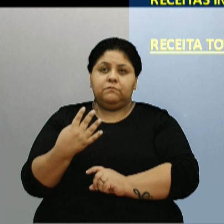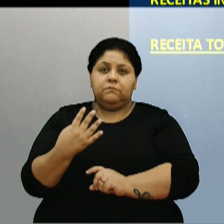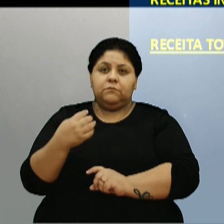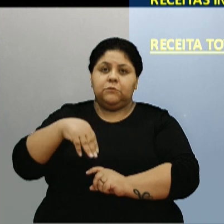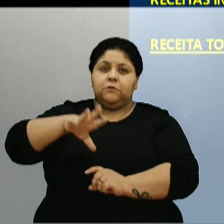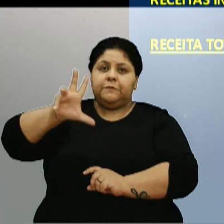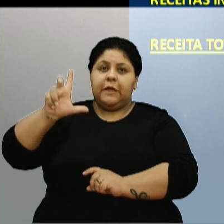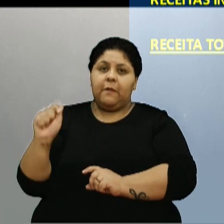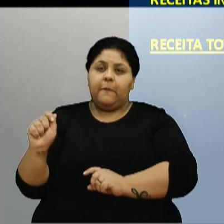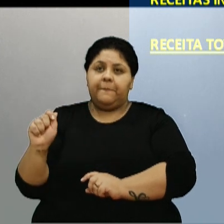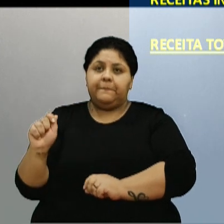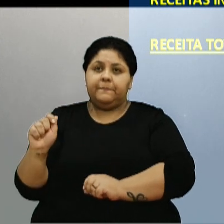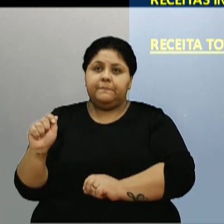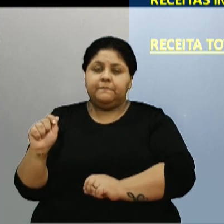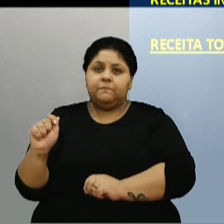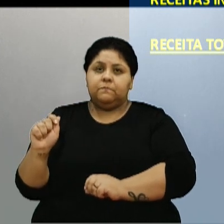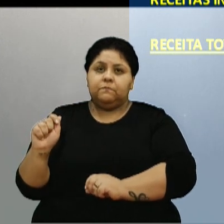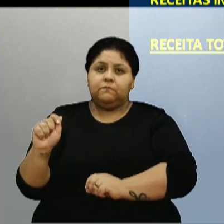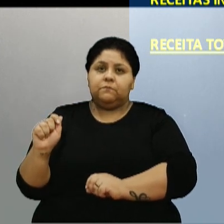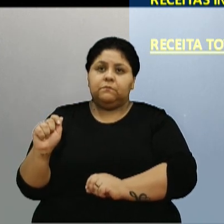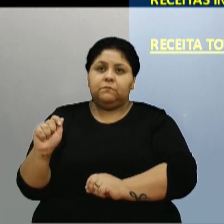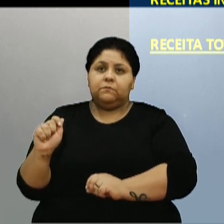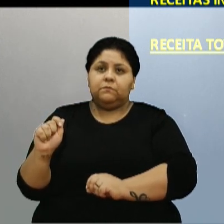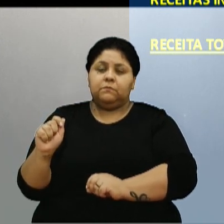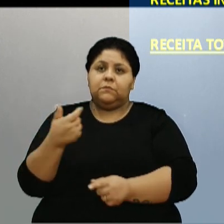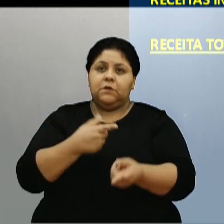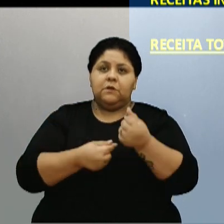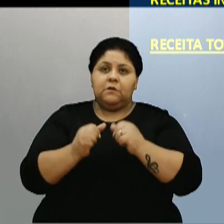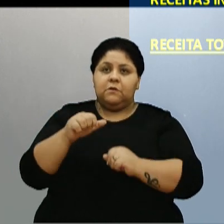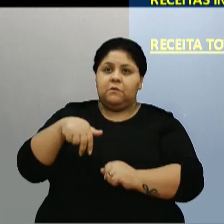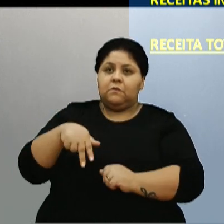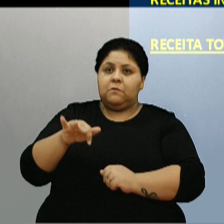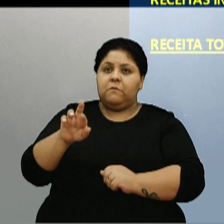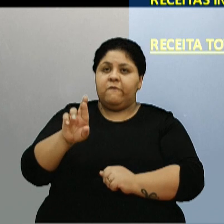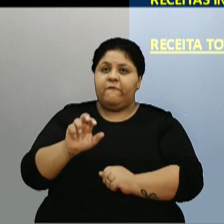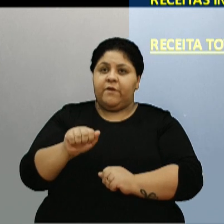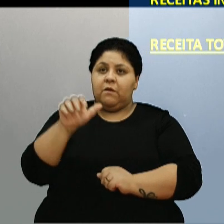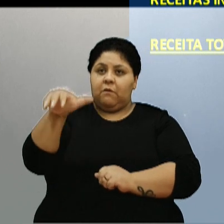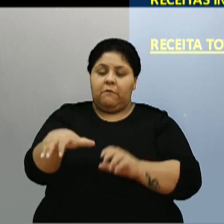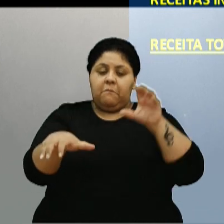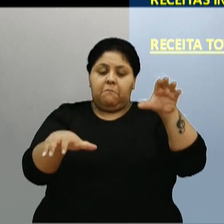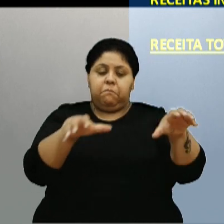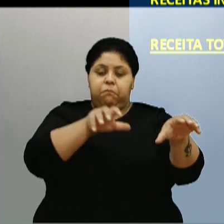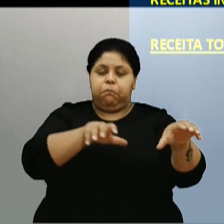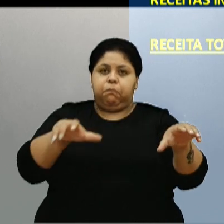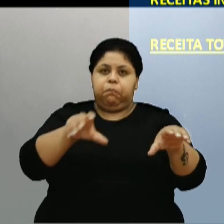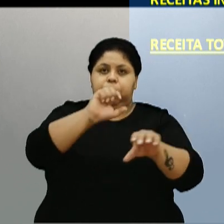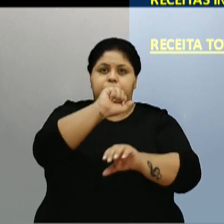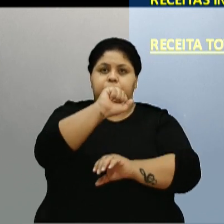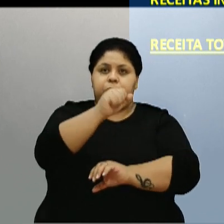milhões. E a receita infra, entre órgãos, né? 80